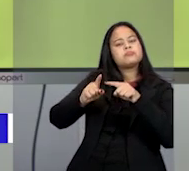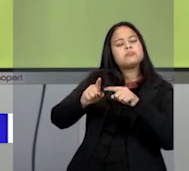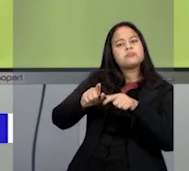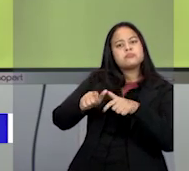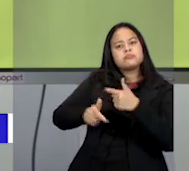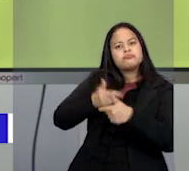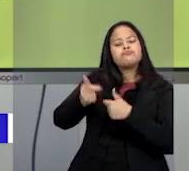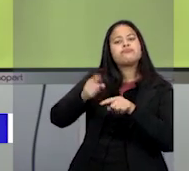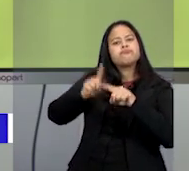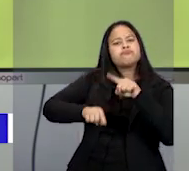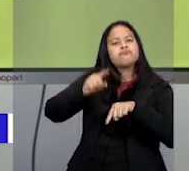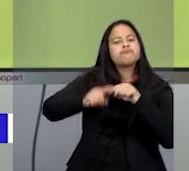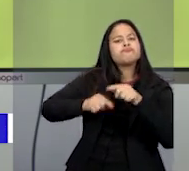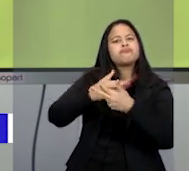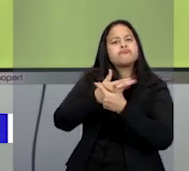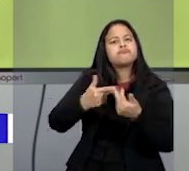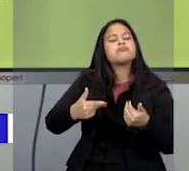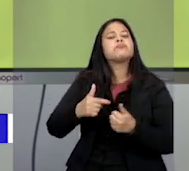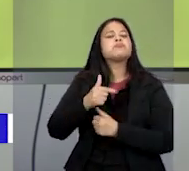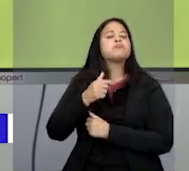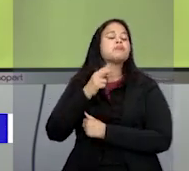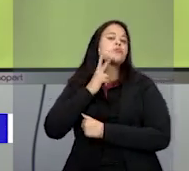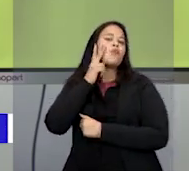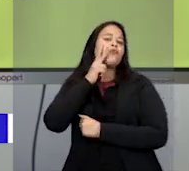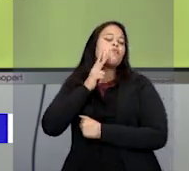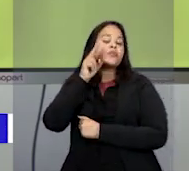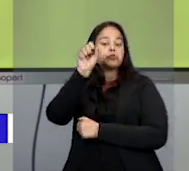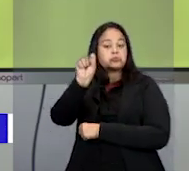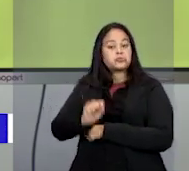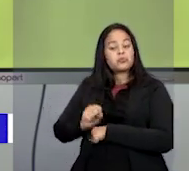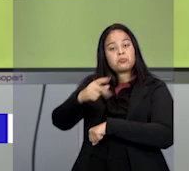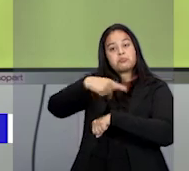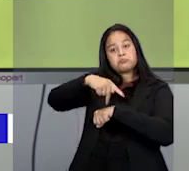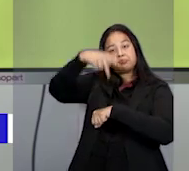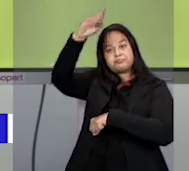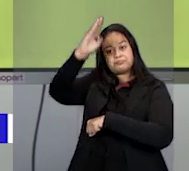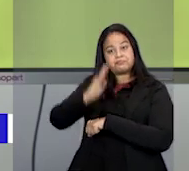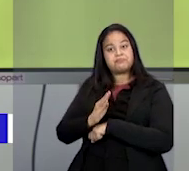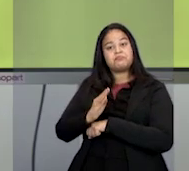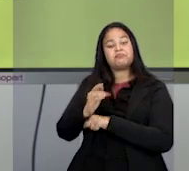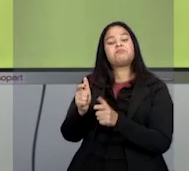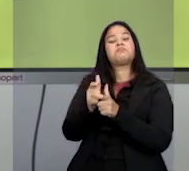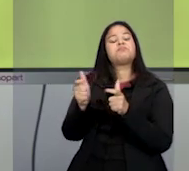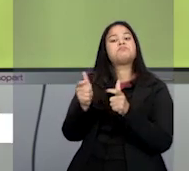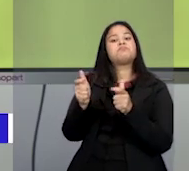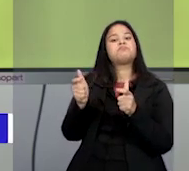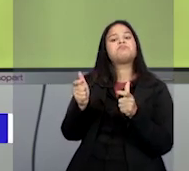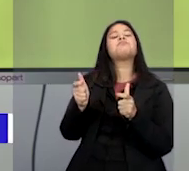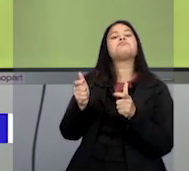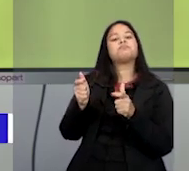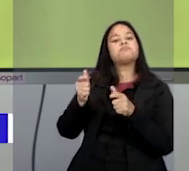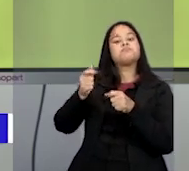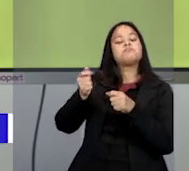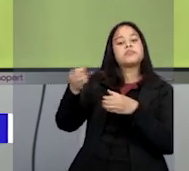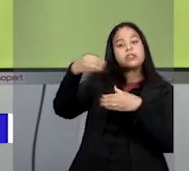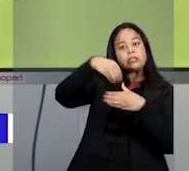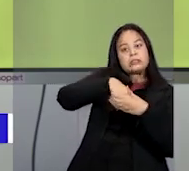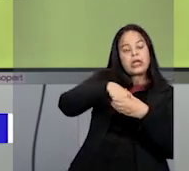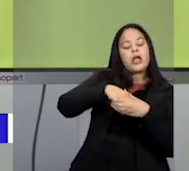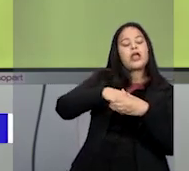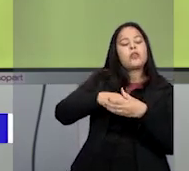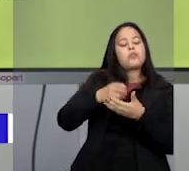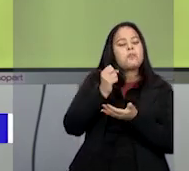de vinhos originários do sul do Brasil. Ou seja, boa parte dessa produção fica para o mercado interno e quem